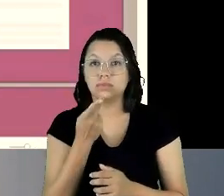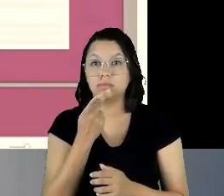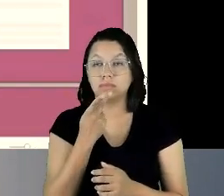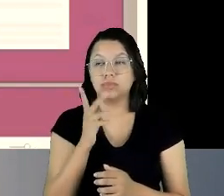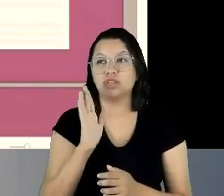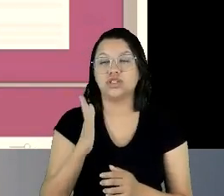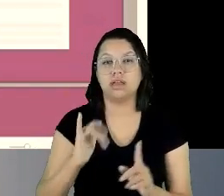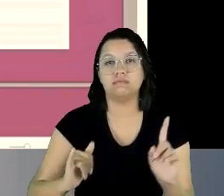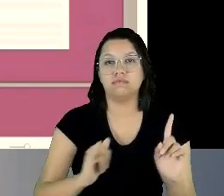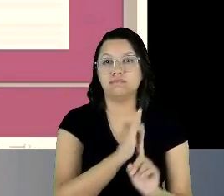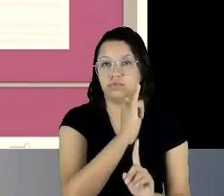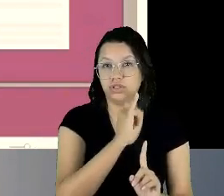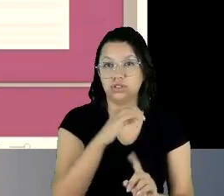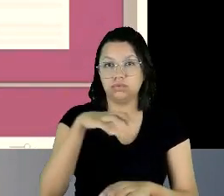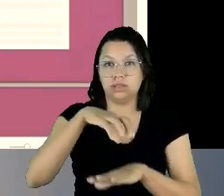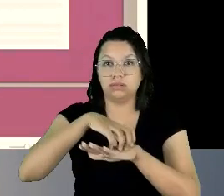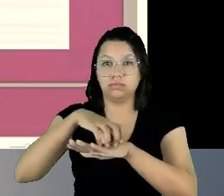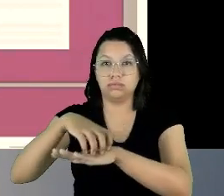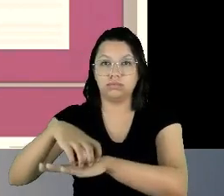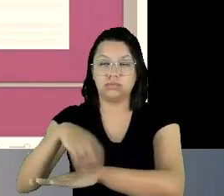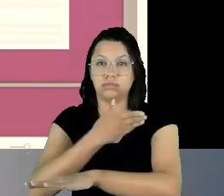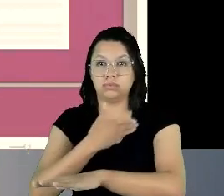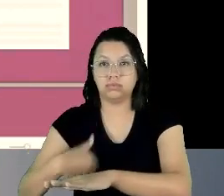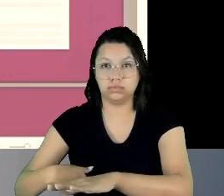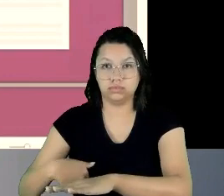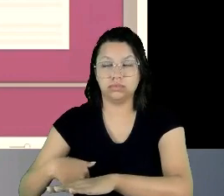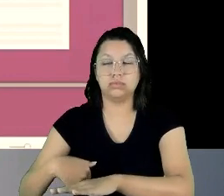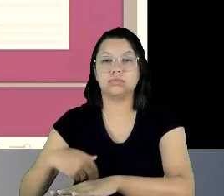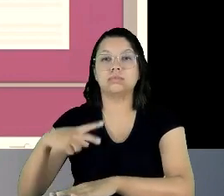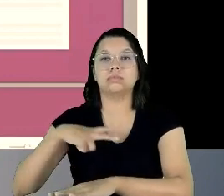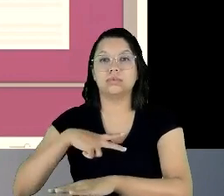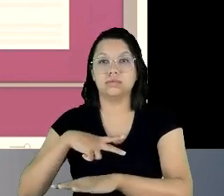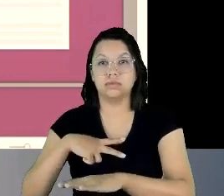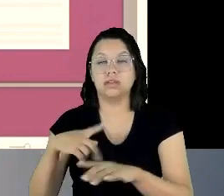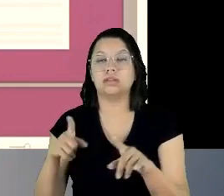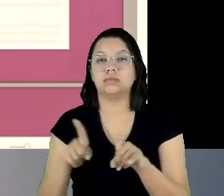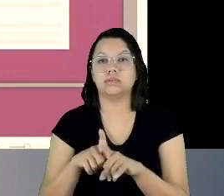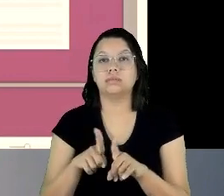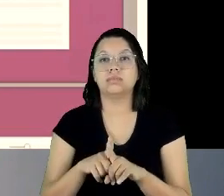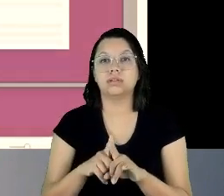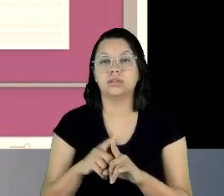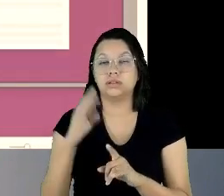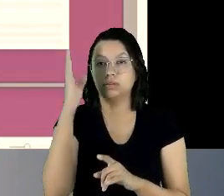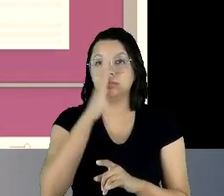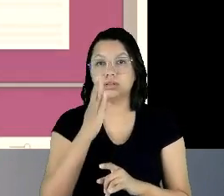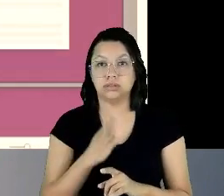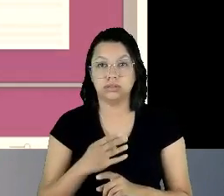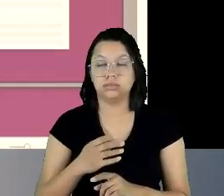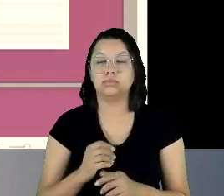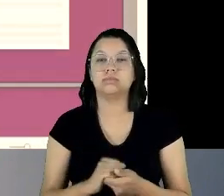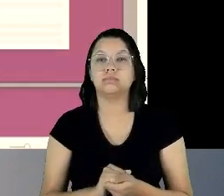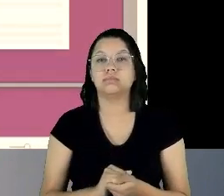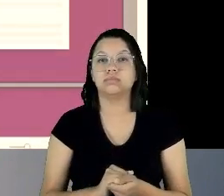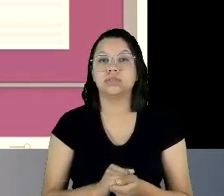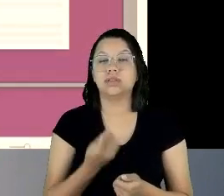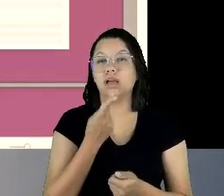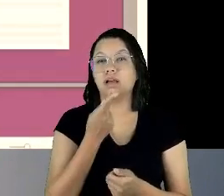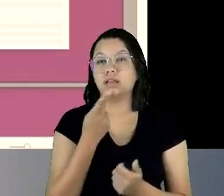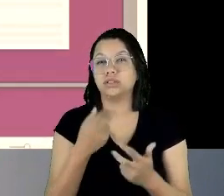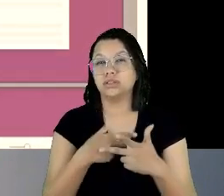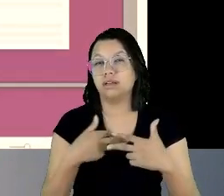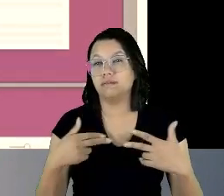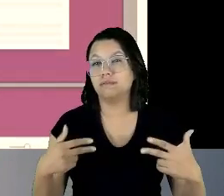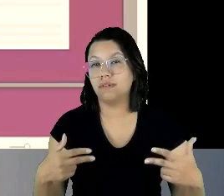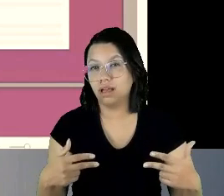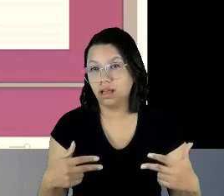sido vítima de assédio no transporte público privado no Brasil, ou seja, todas. E aí a gente está falando de uma série